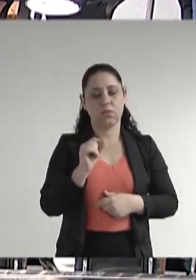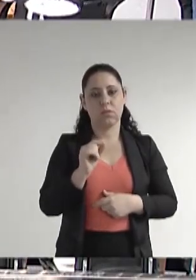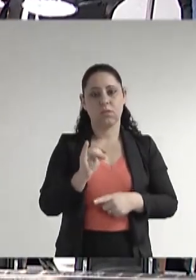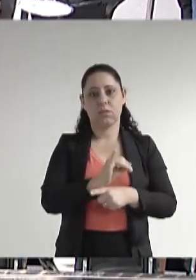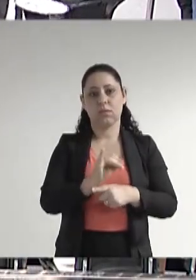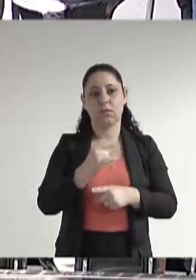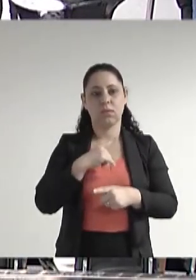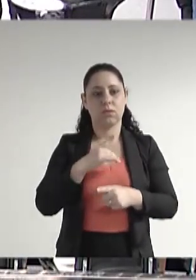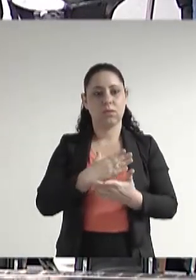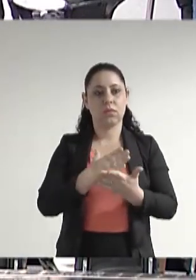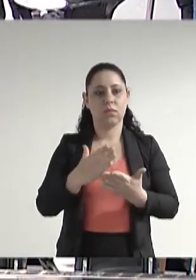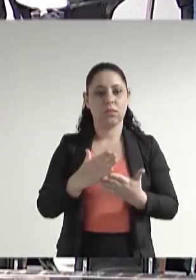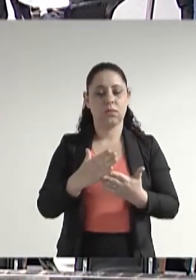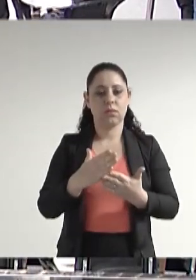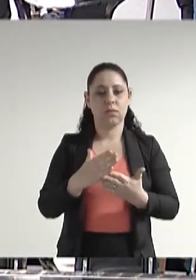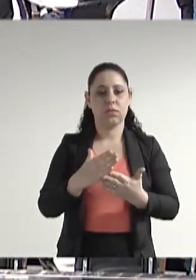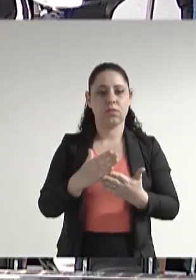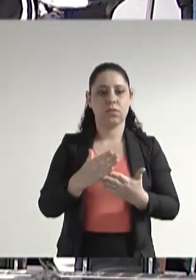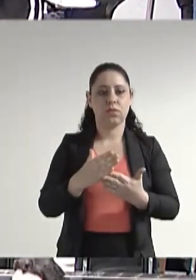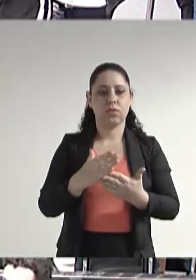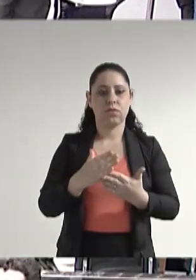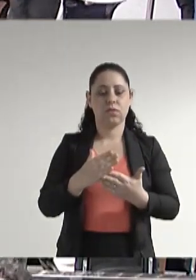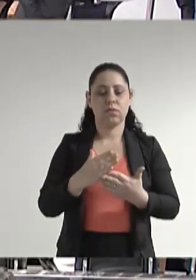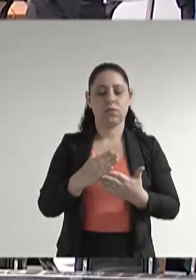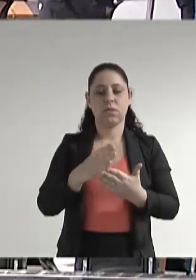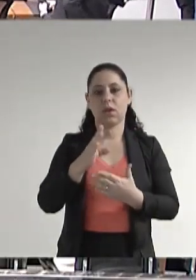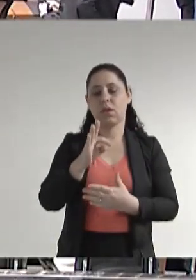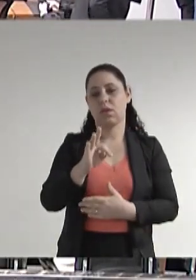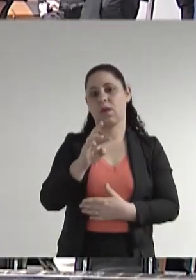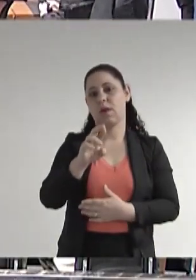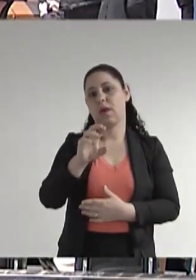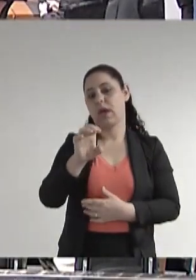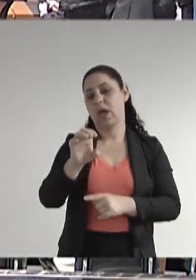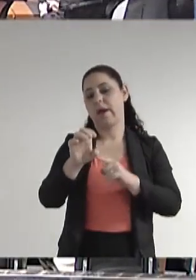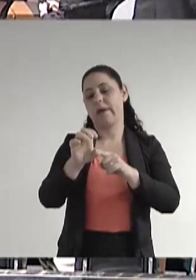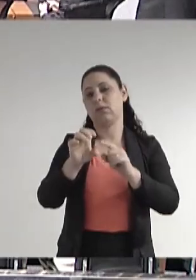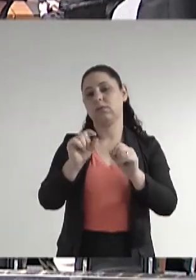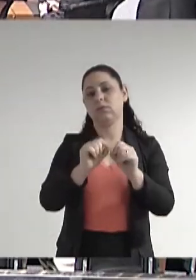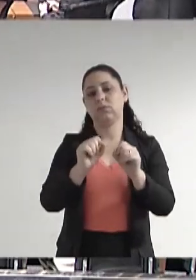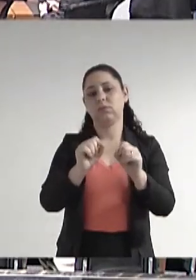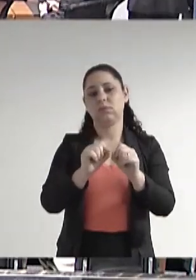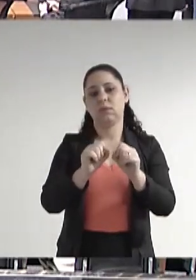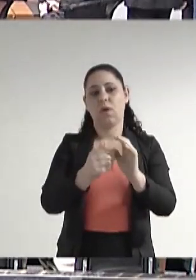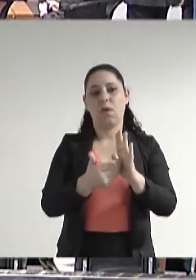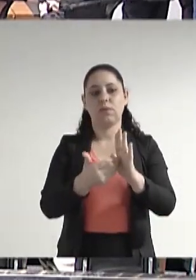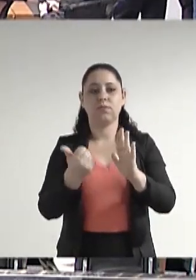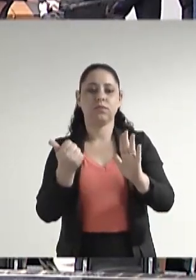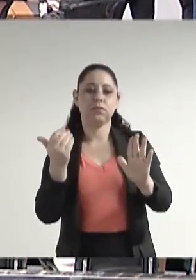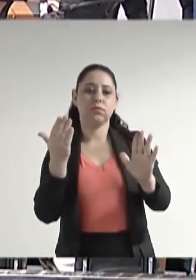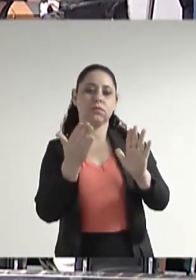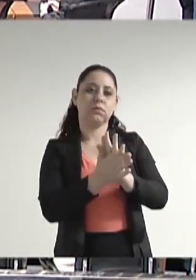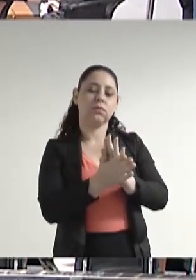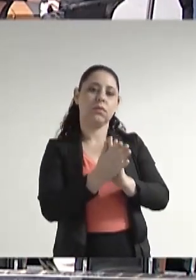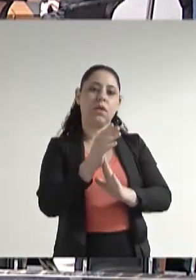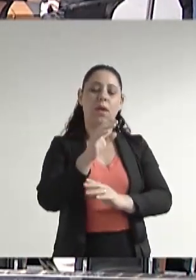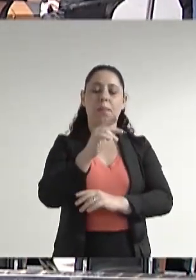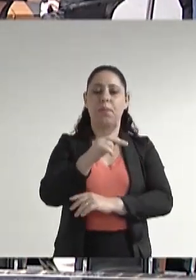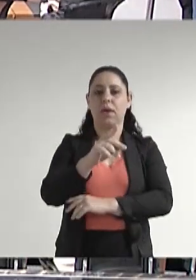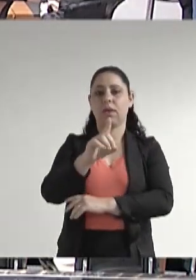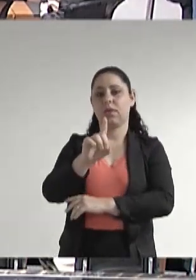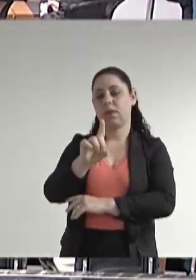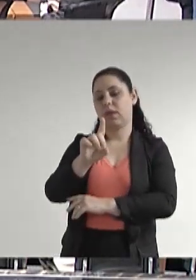ação que eu entrei no Tribunal Regional Eleitoral, TRE, para sair do PDT por justa